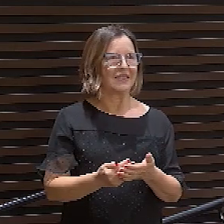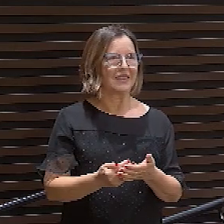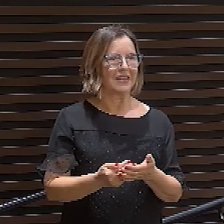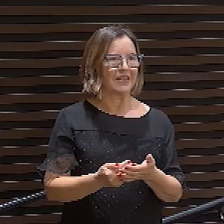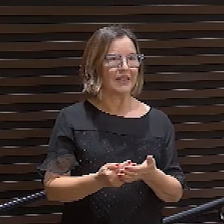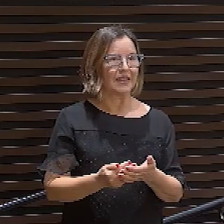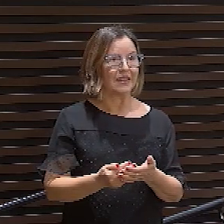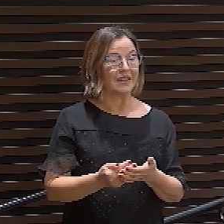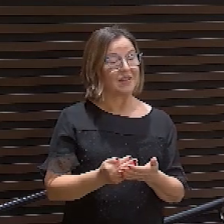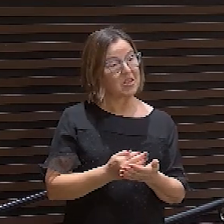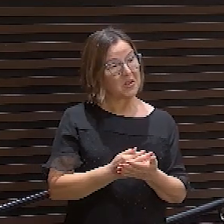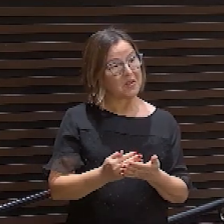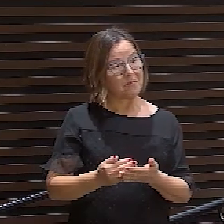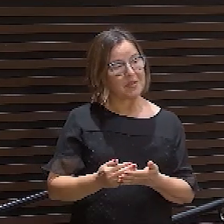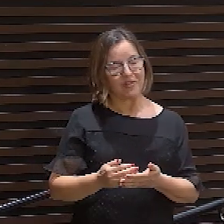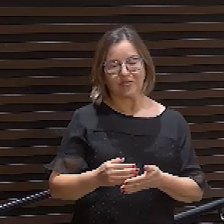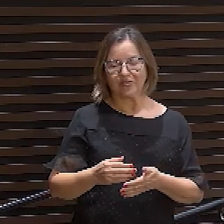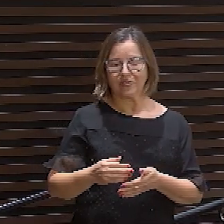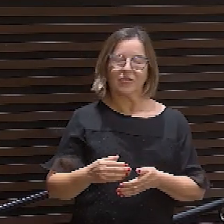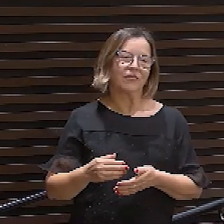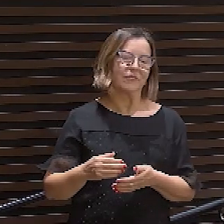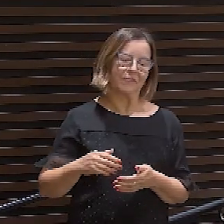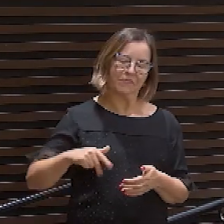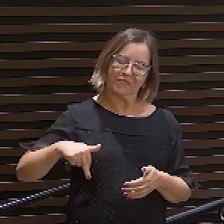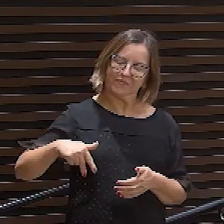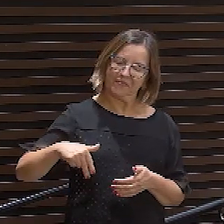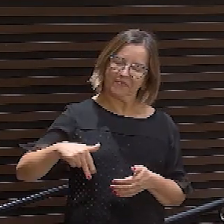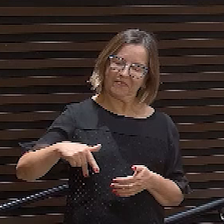peregrino. E aqui